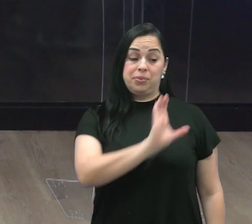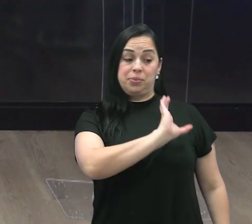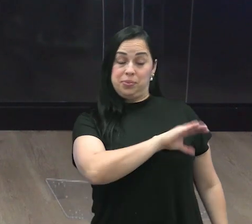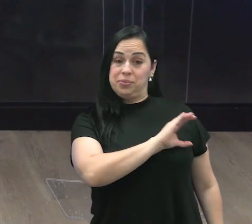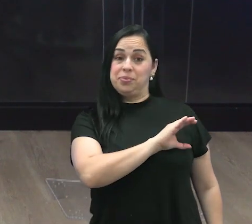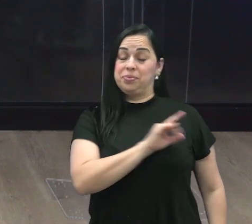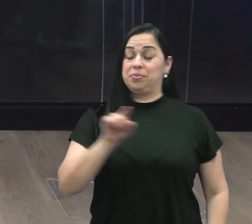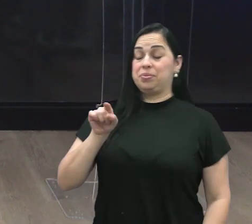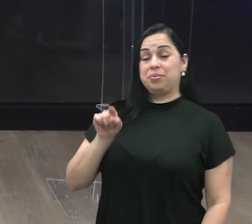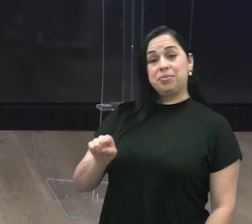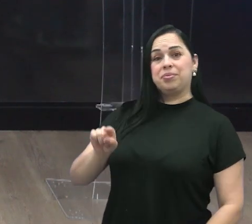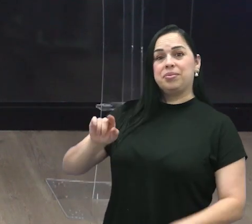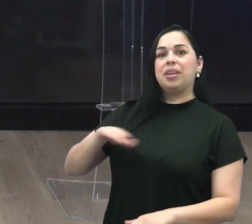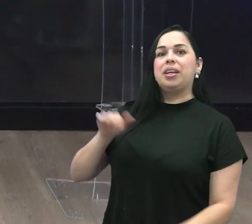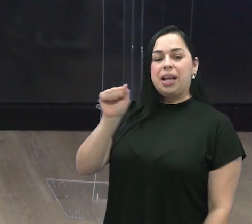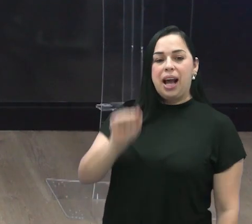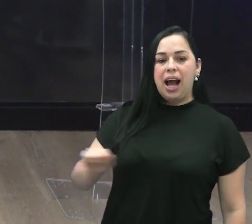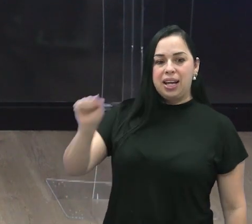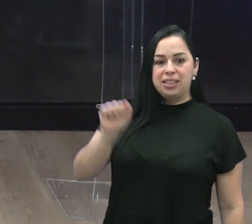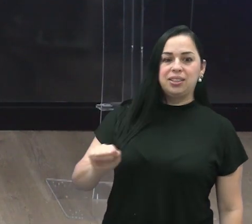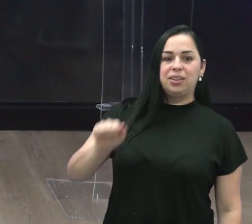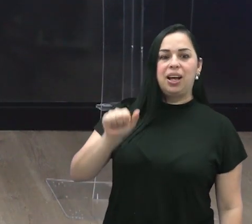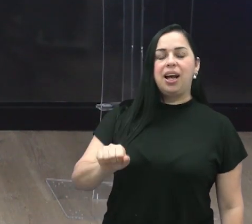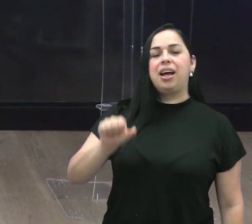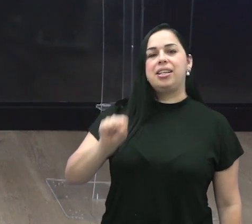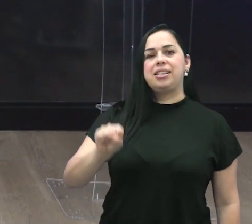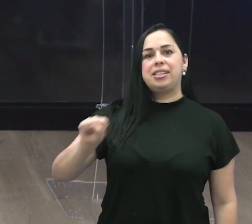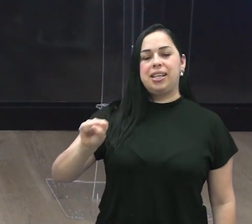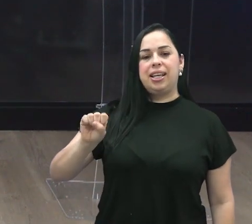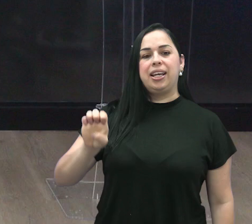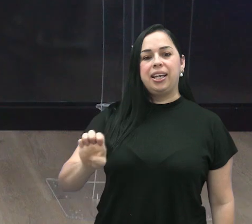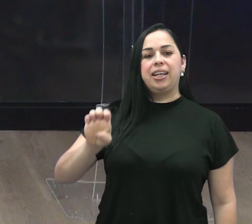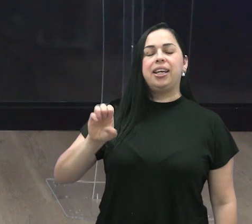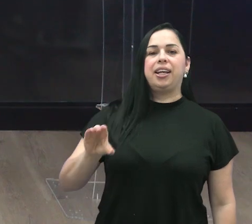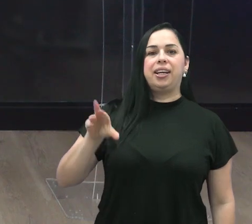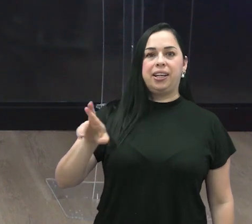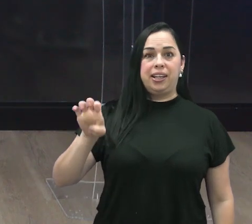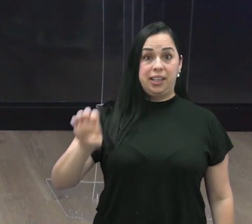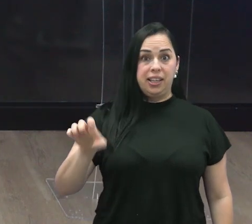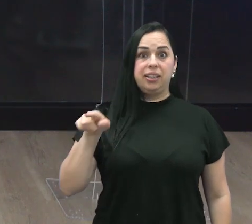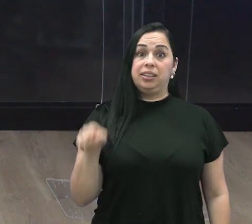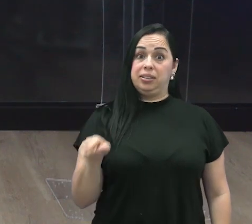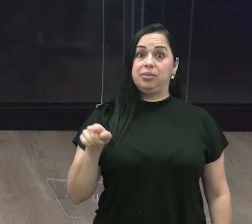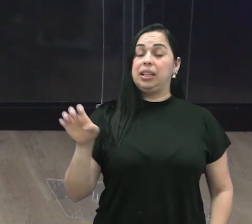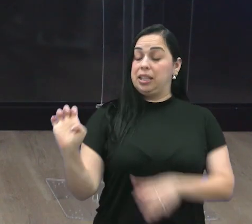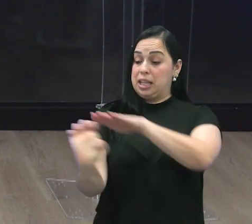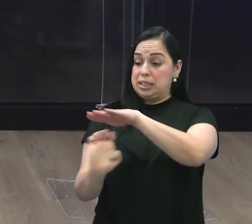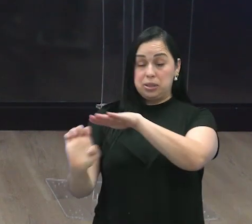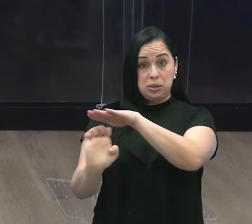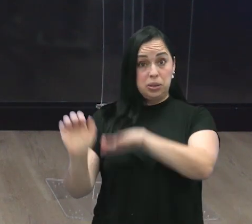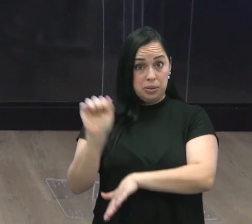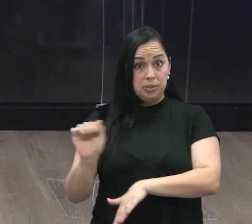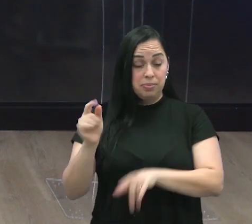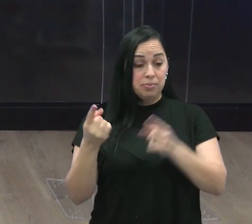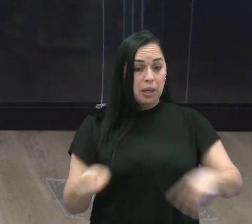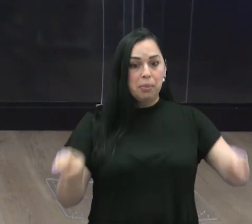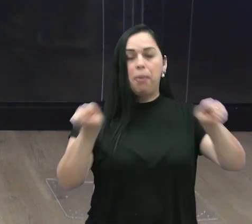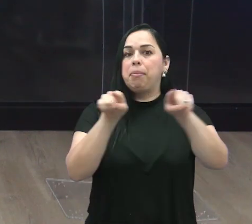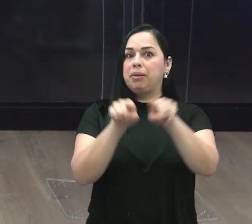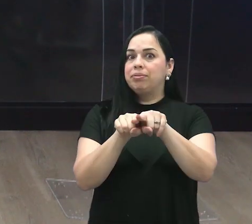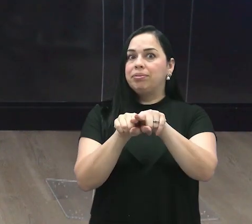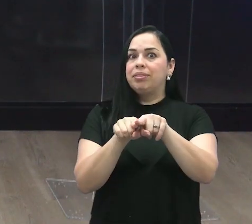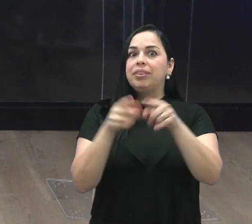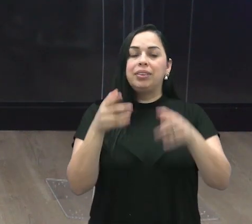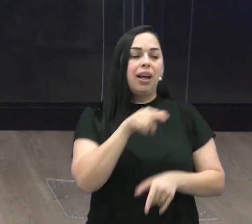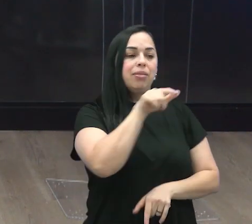de Educação Profissional Hélio Augusto de Souza, o CEPAS, e a Associação das Empresas do Vale do Paraíba, a ASECRE, quer